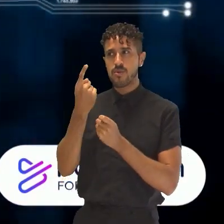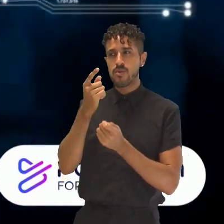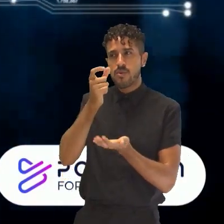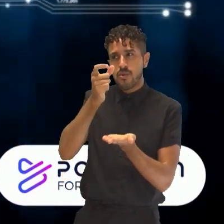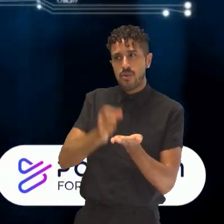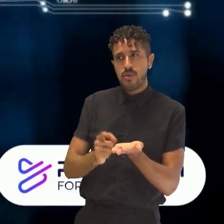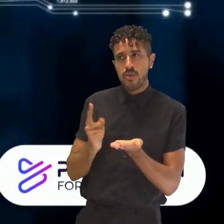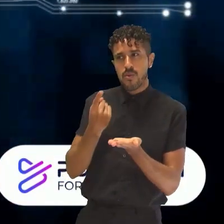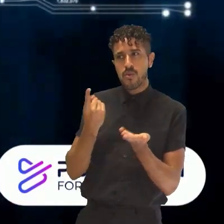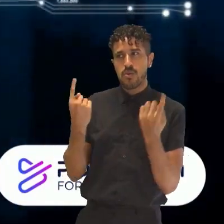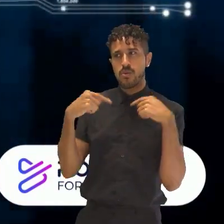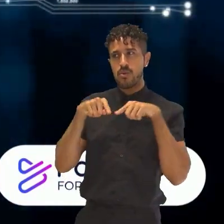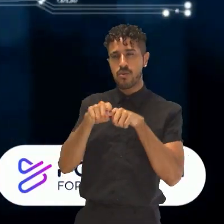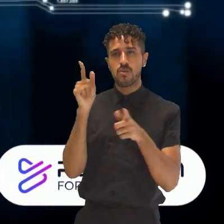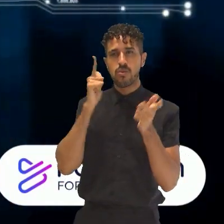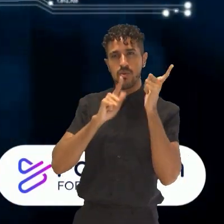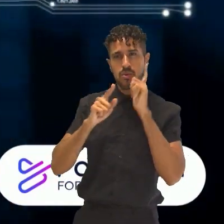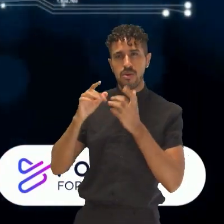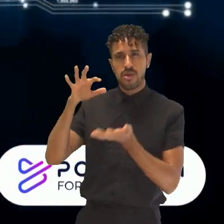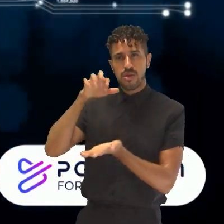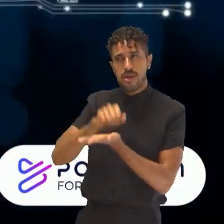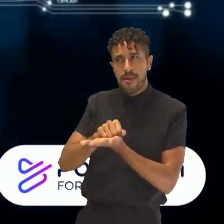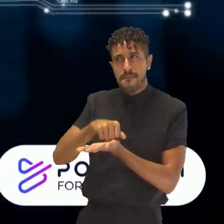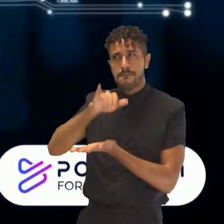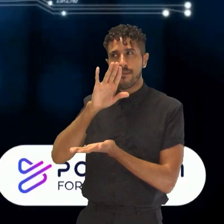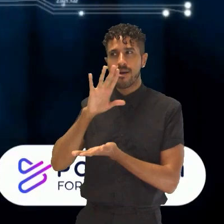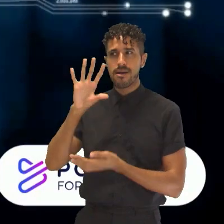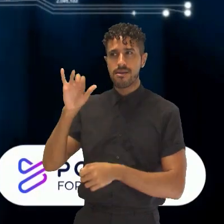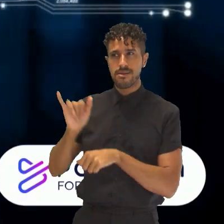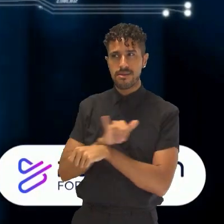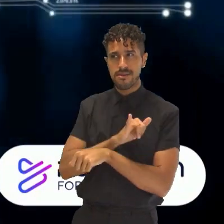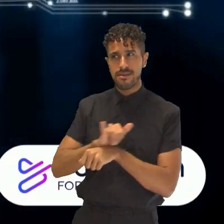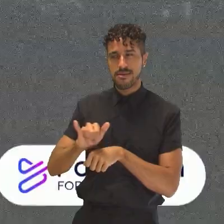única, integrada, para compactar ainda mais a solução.